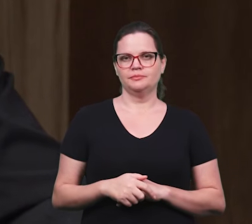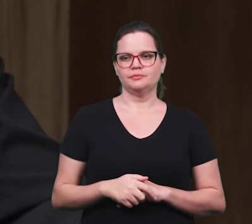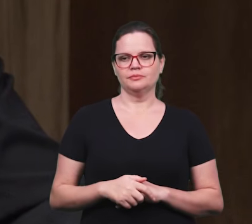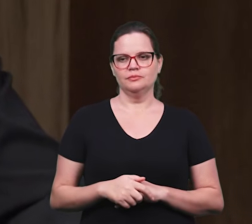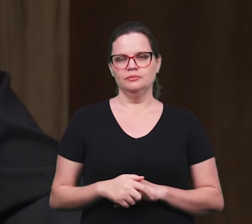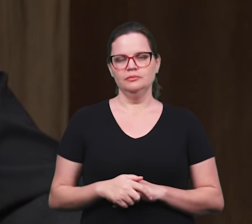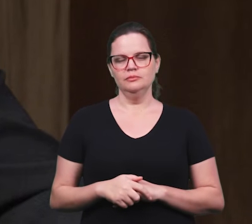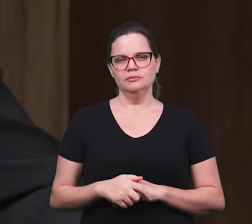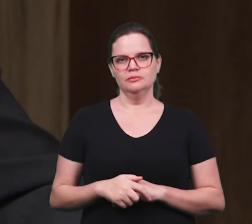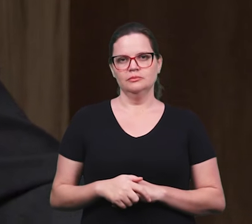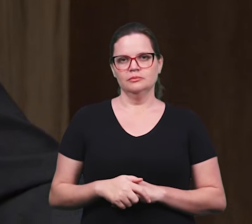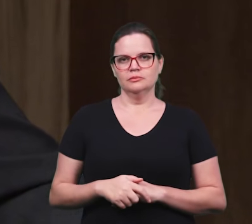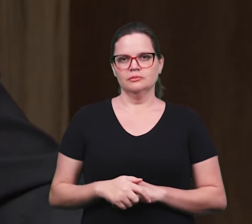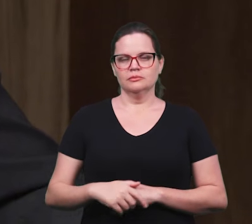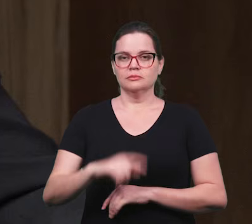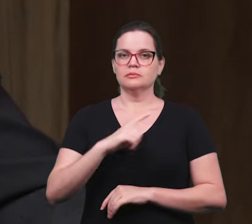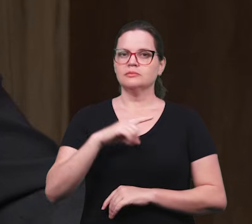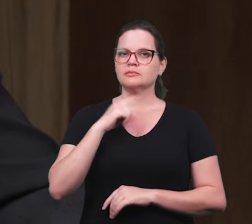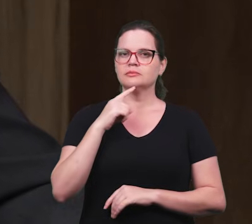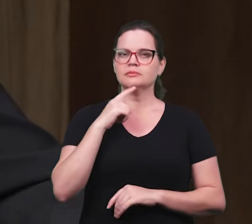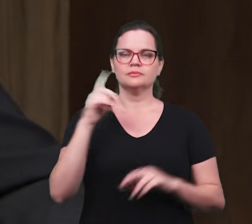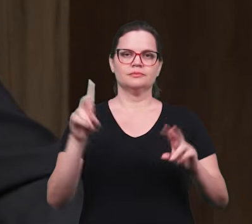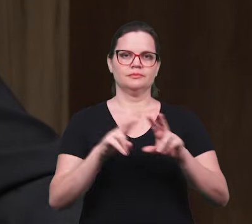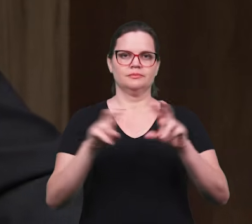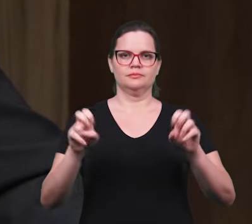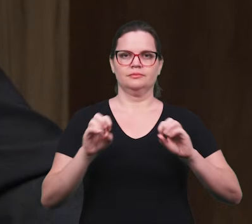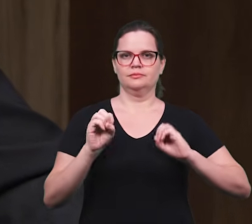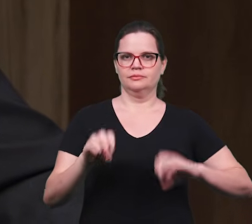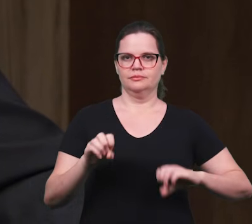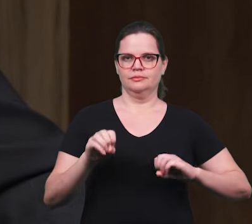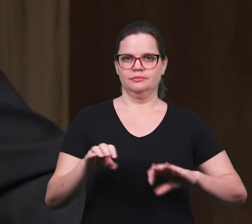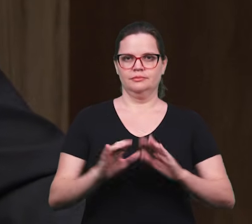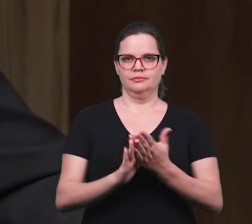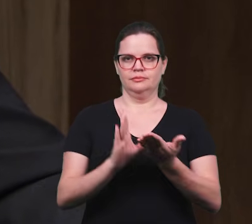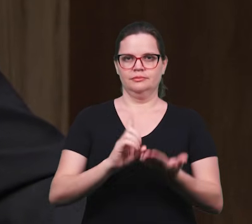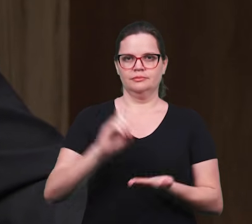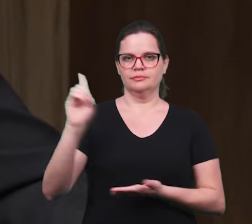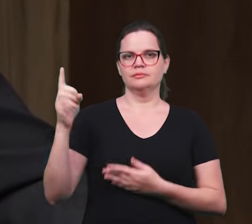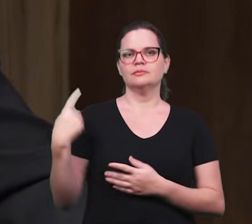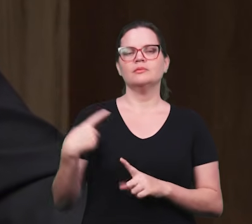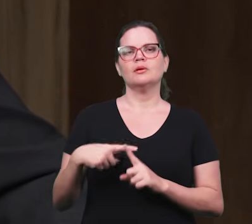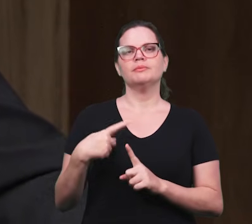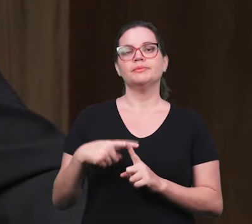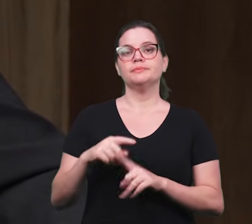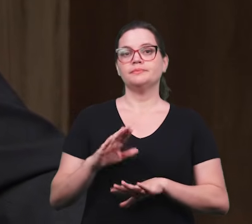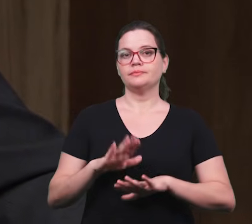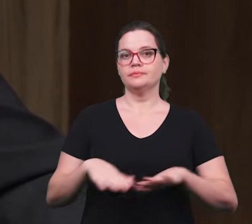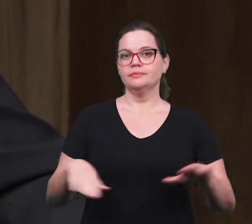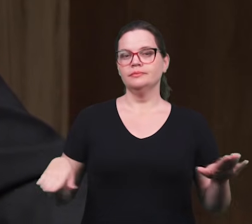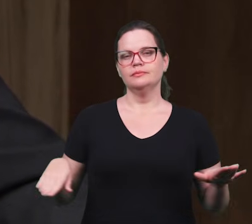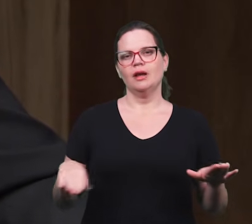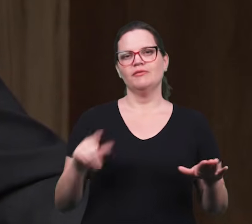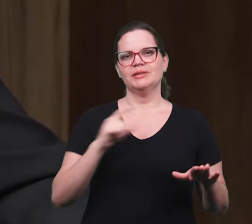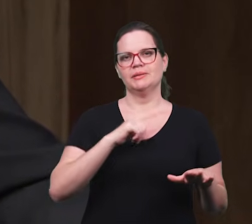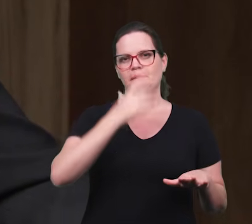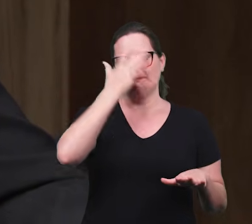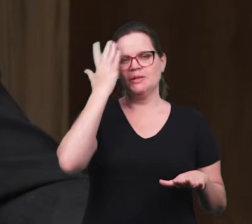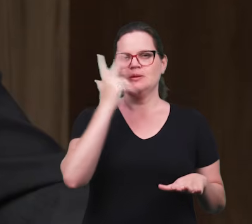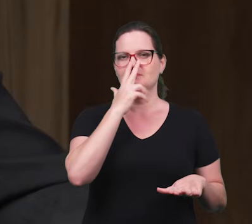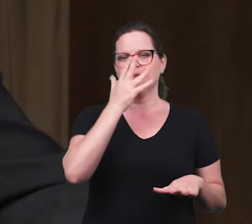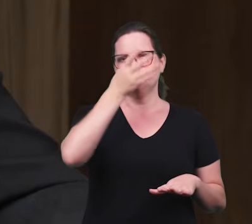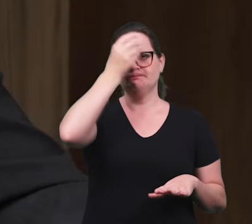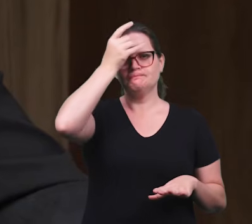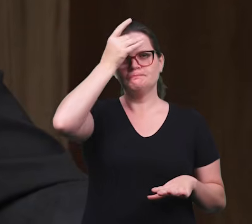a muitos ensinos bíblicos, porque muitas vezes acaba se prendendo a um verso,